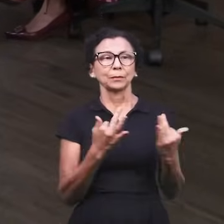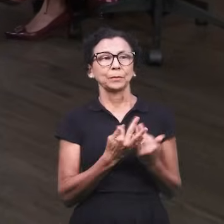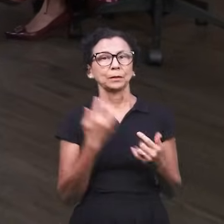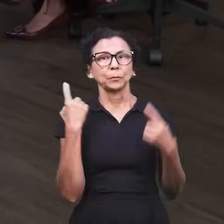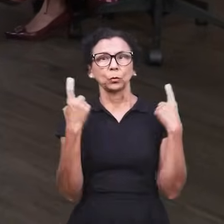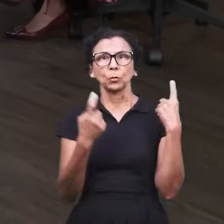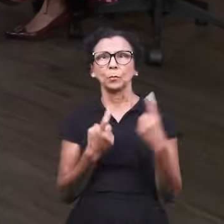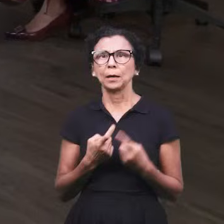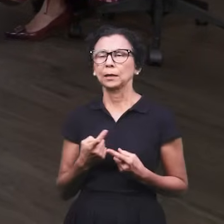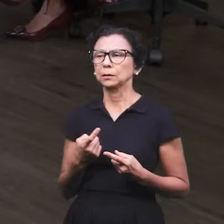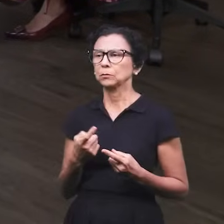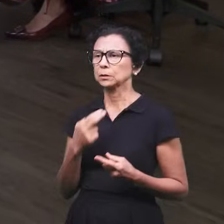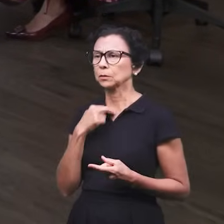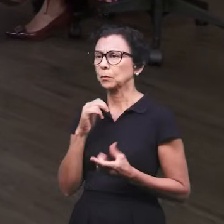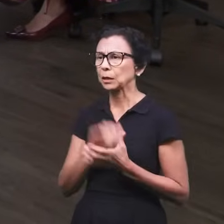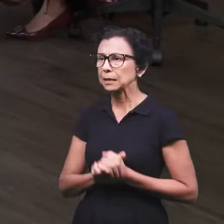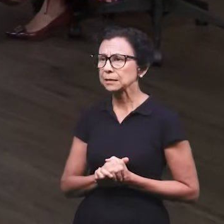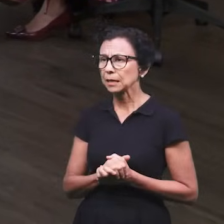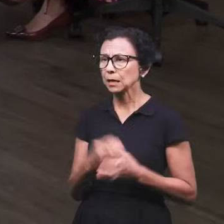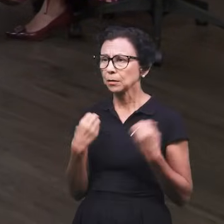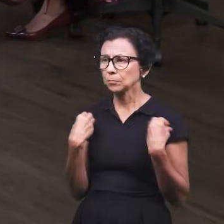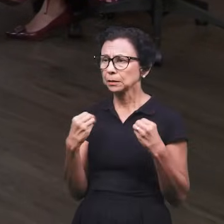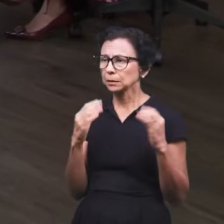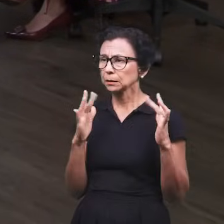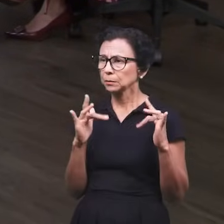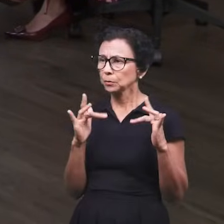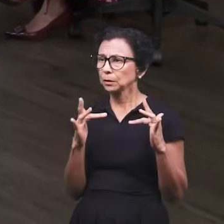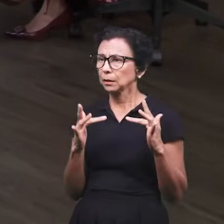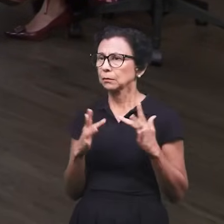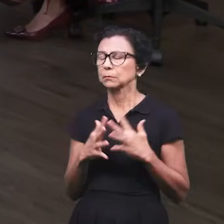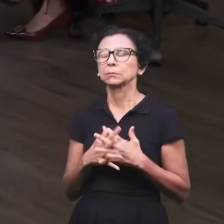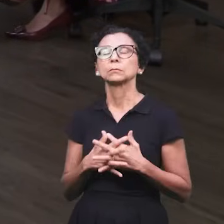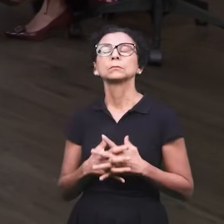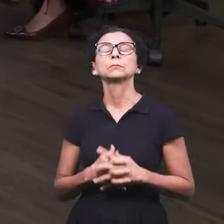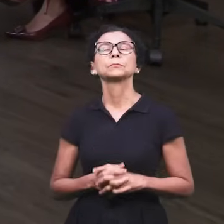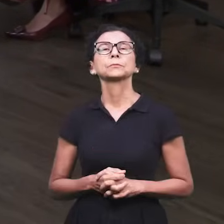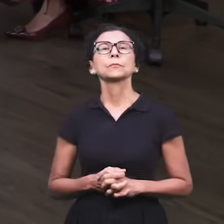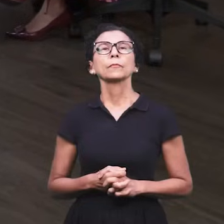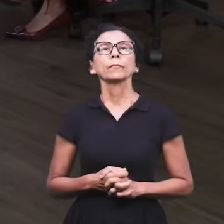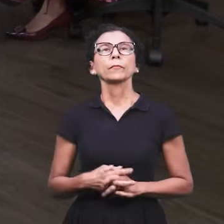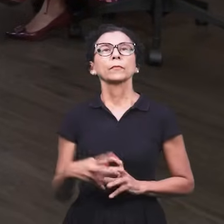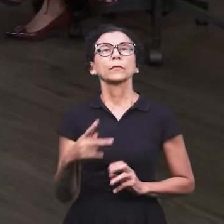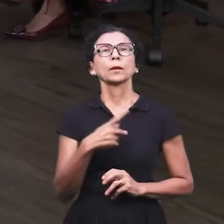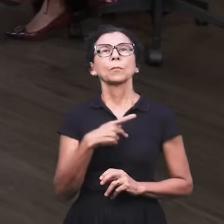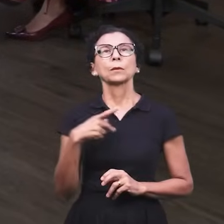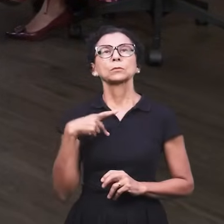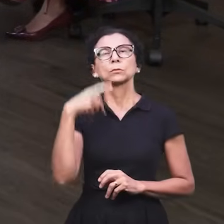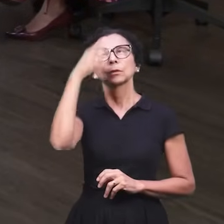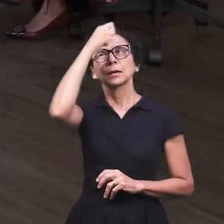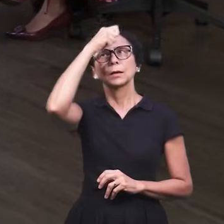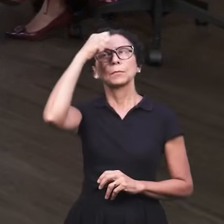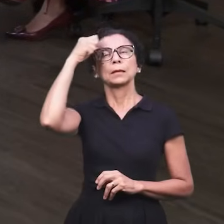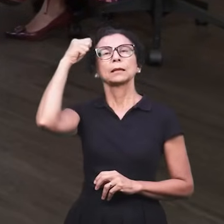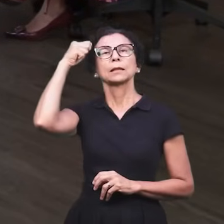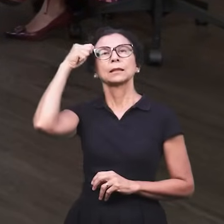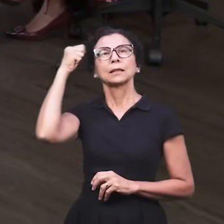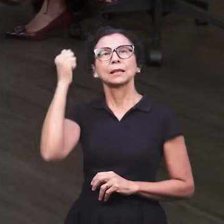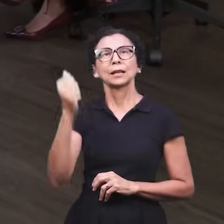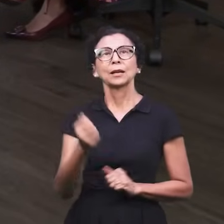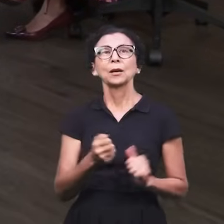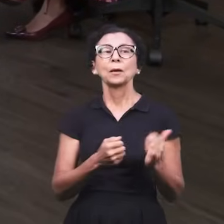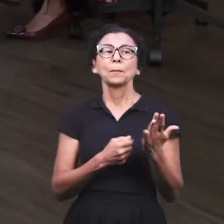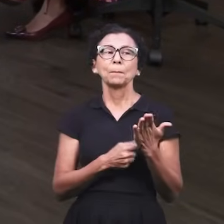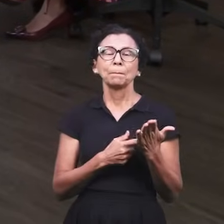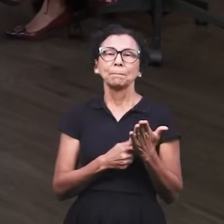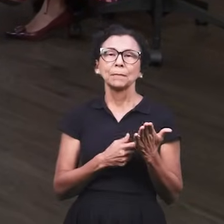casar? Quer namorar para quê? A pergunta era essa. Aí o pastor Amadeu foi bem compreensivo e até me